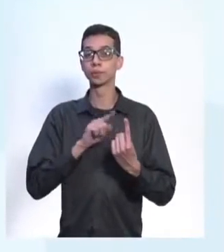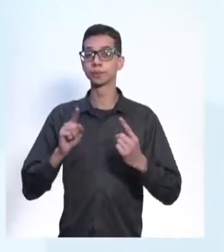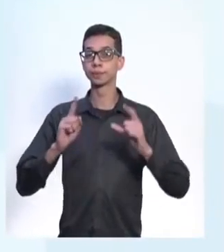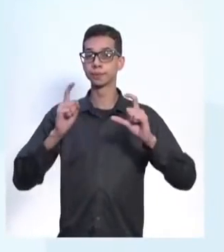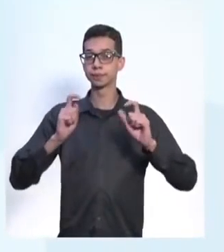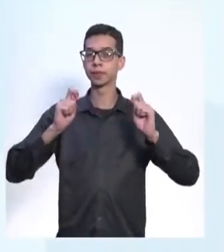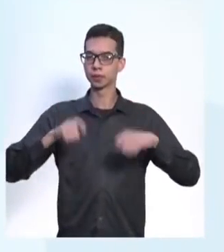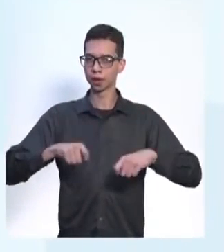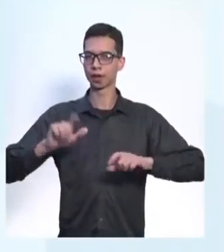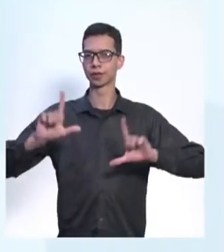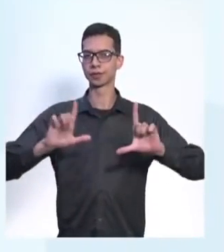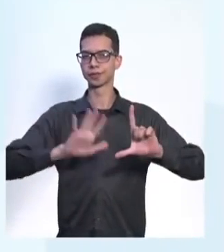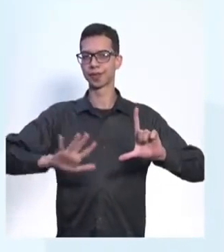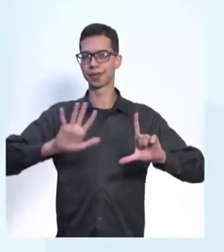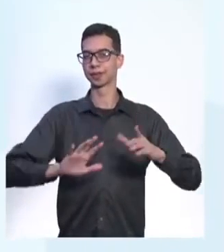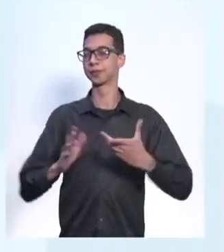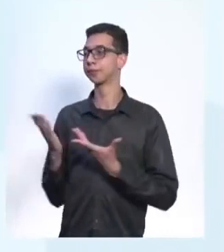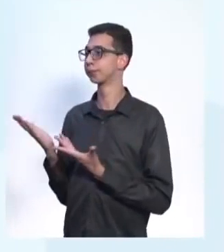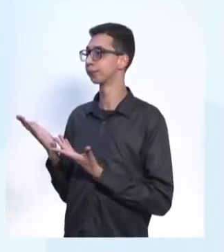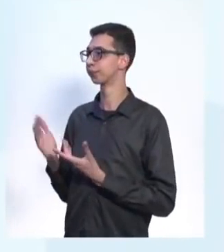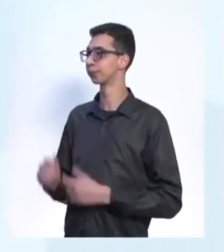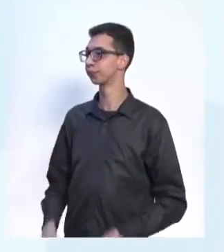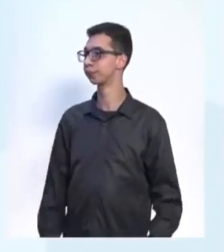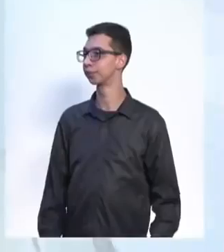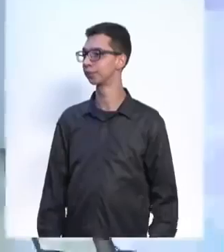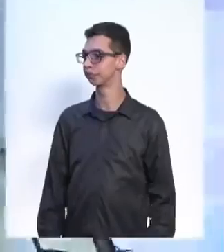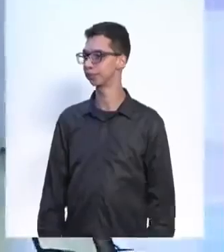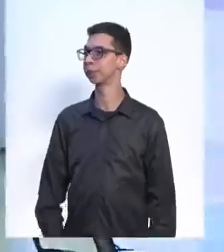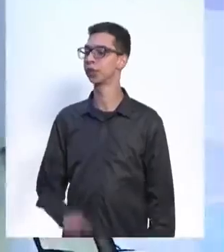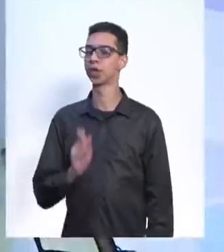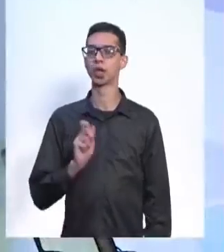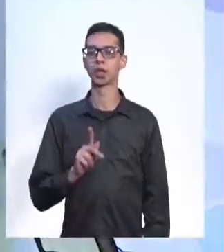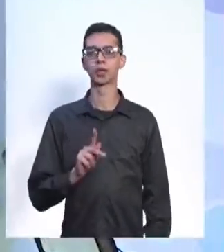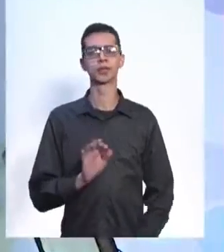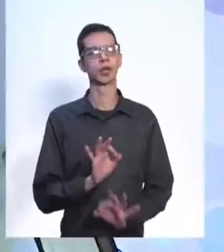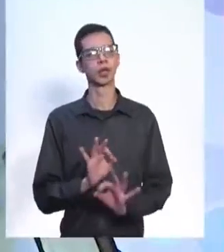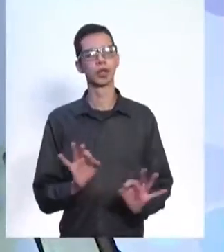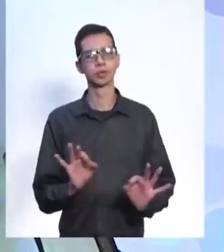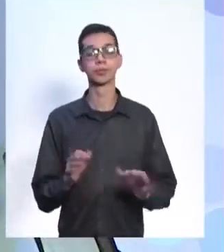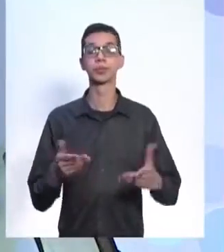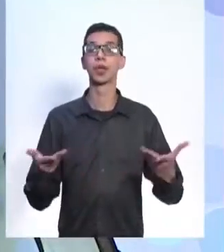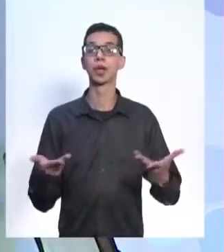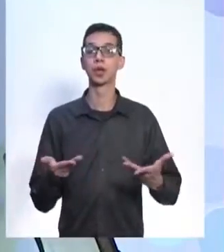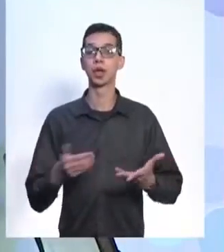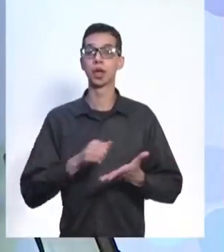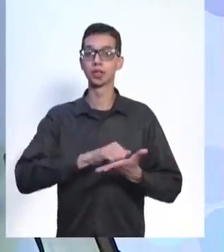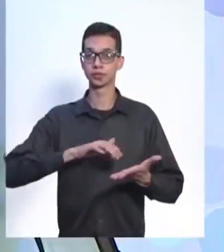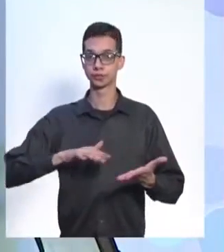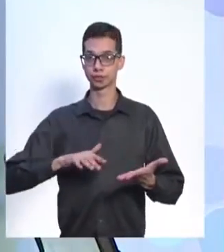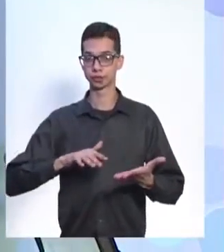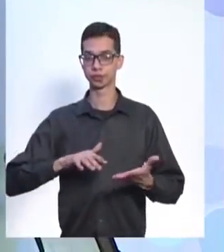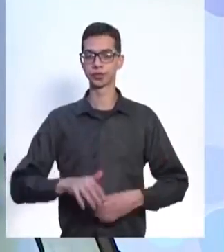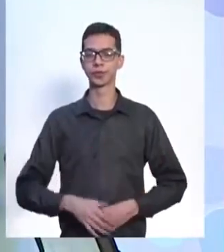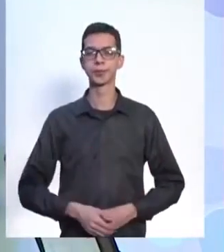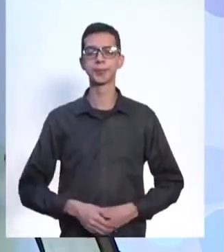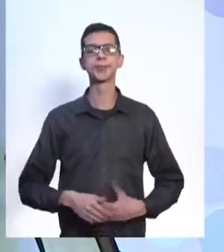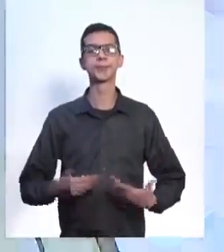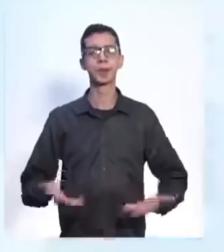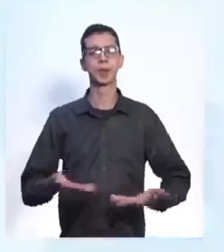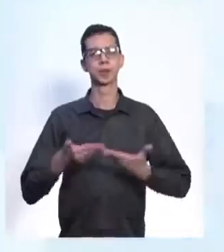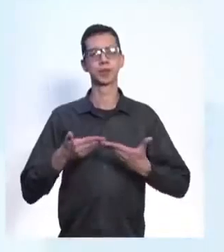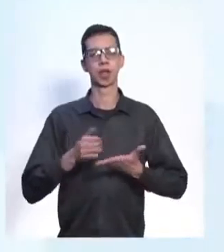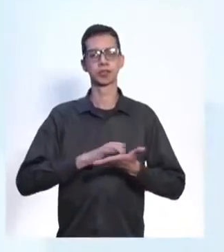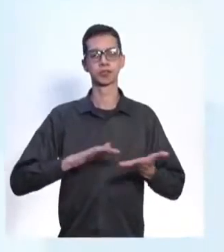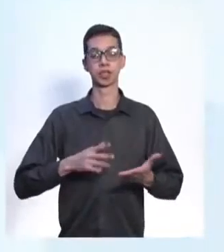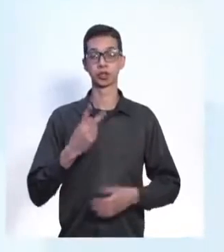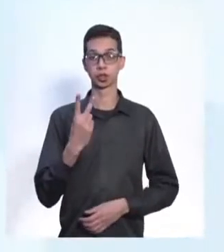print da tela. Ok, pessoal? Ótimo. E vamos lá para a atividade. Então, por favor, atividade 2